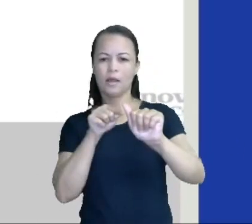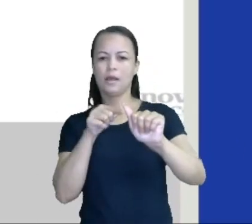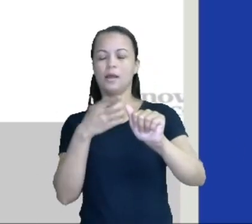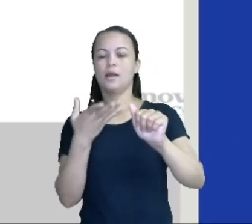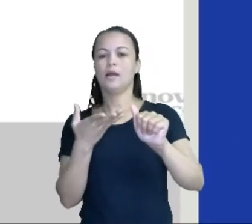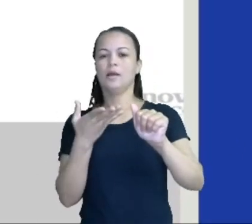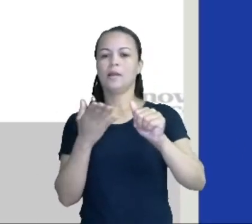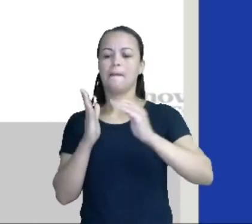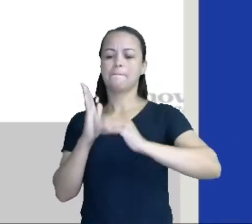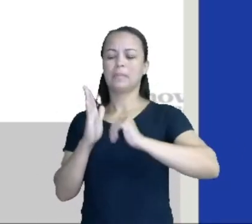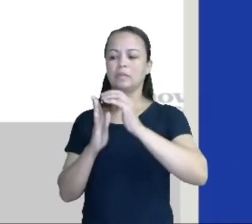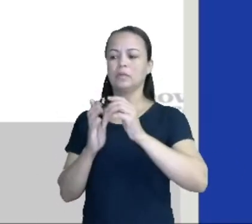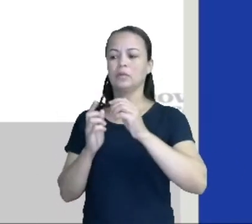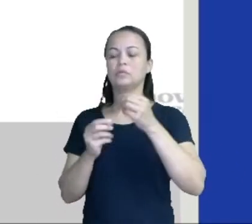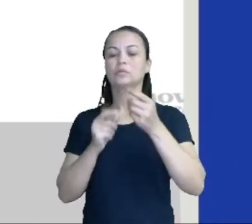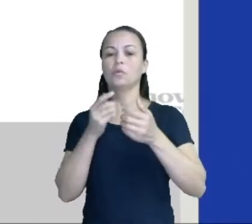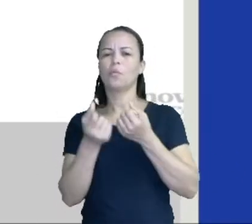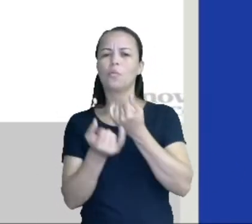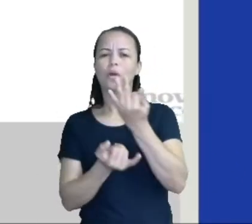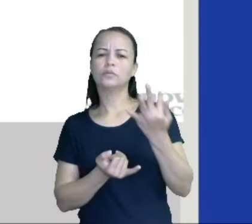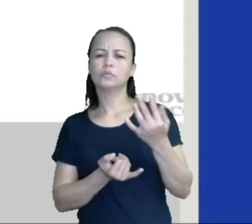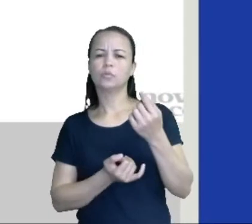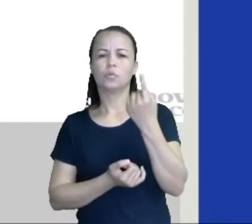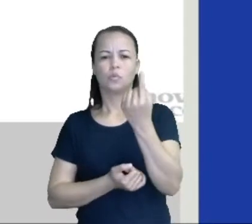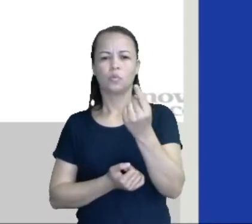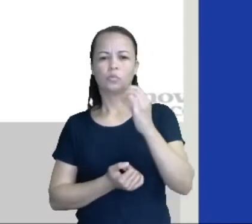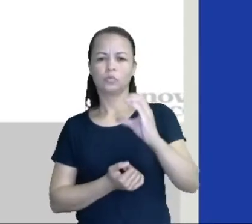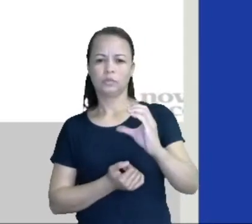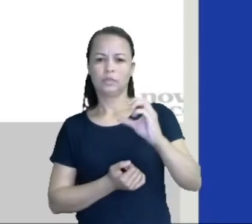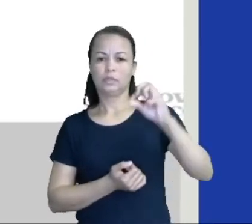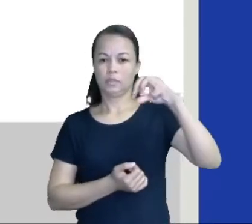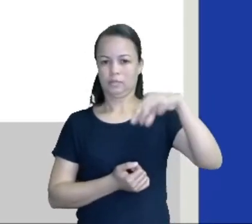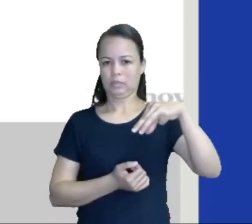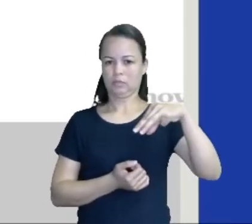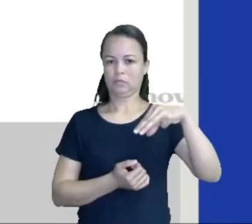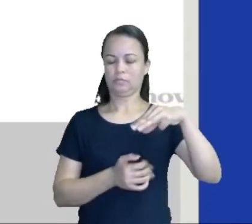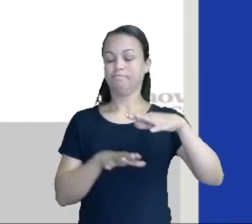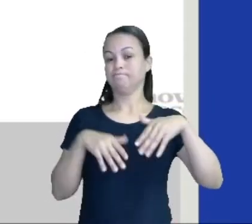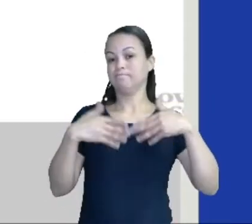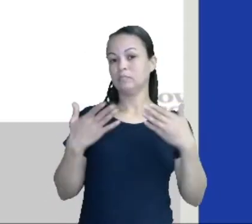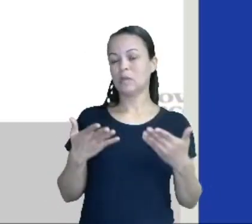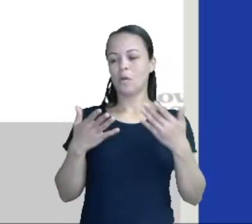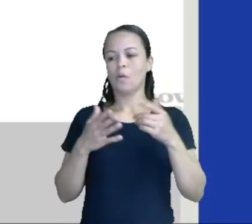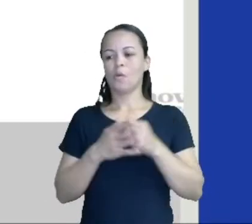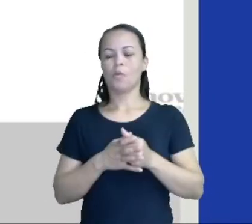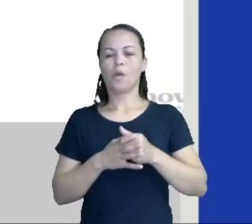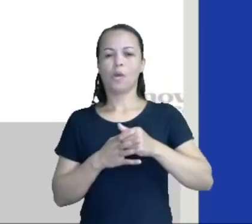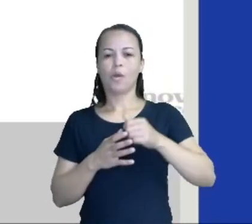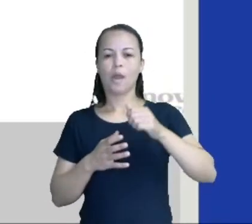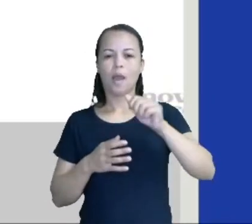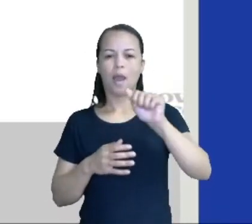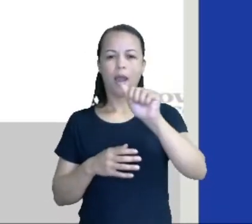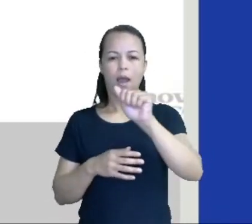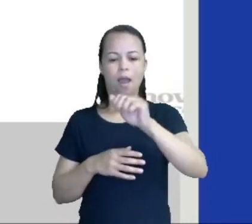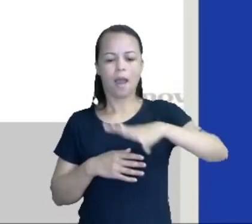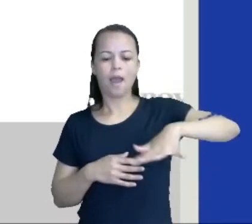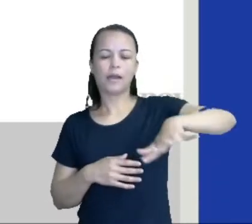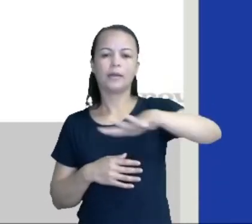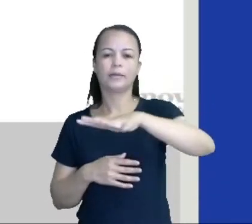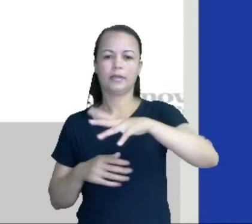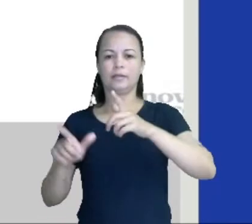quanto? 1 centímetro. Então, qual é a área da letra A que representa